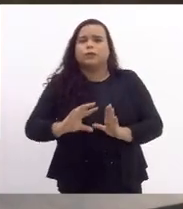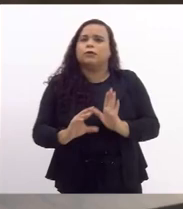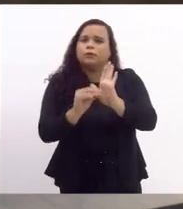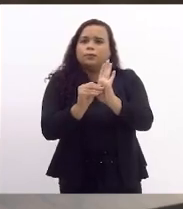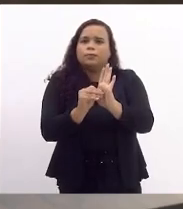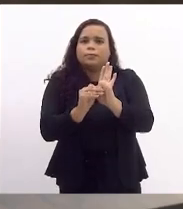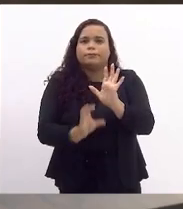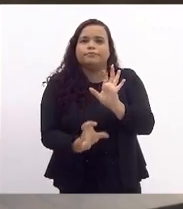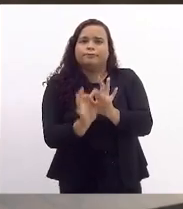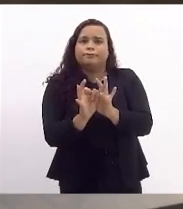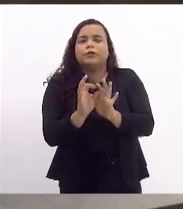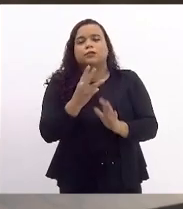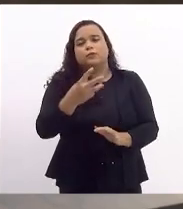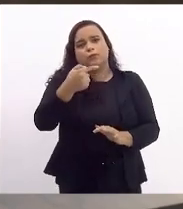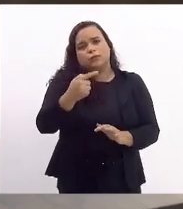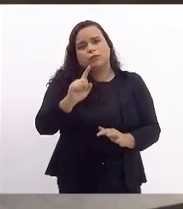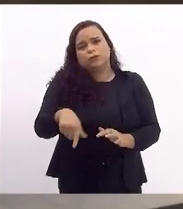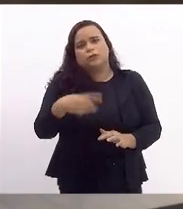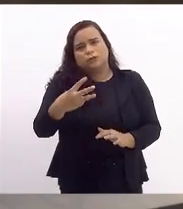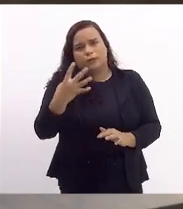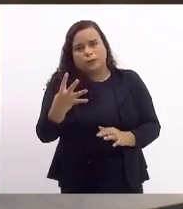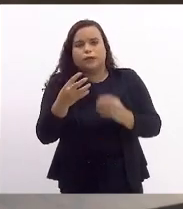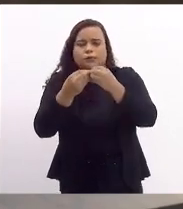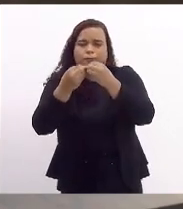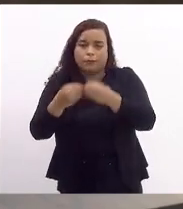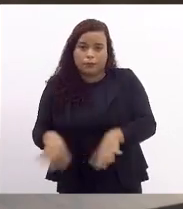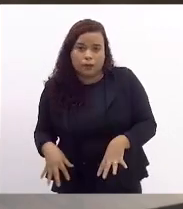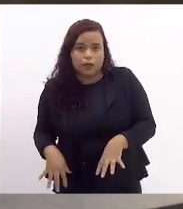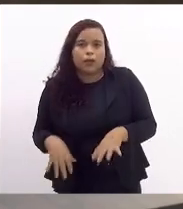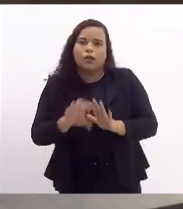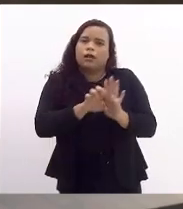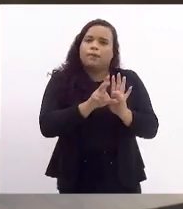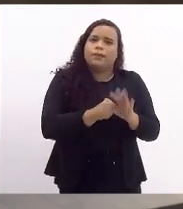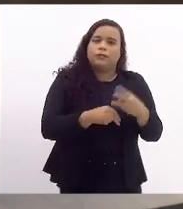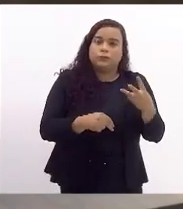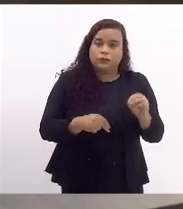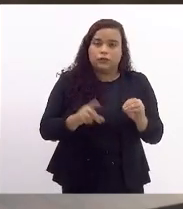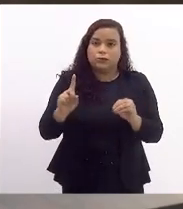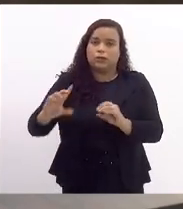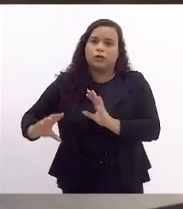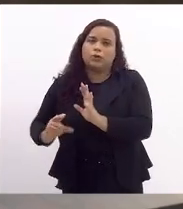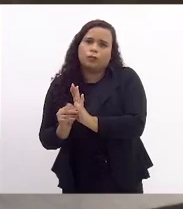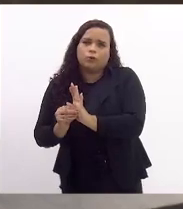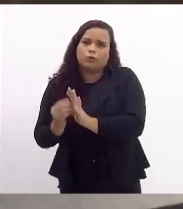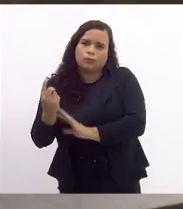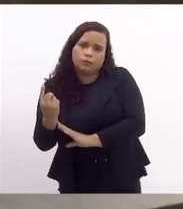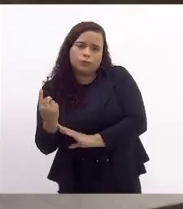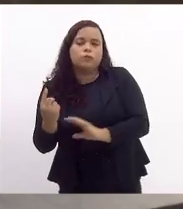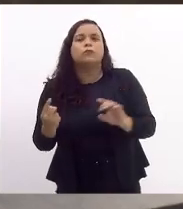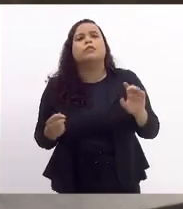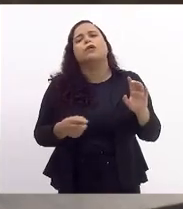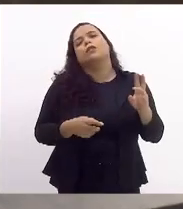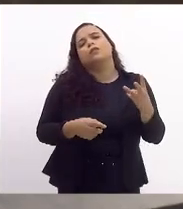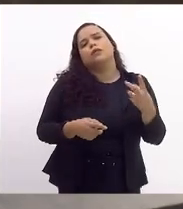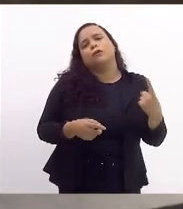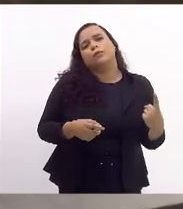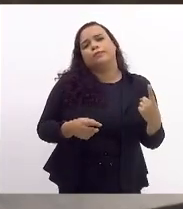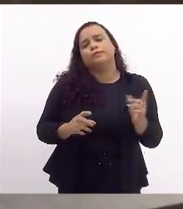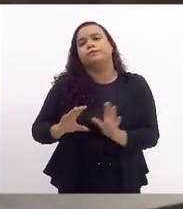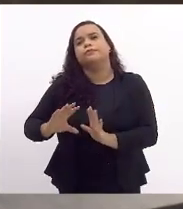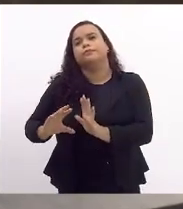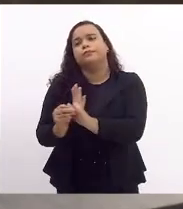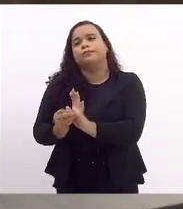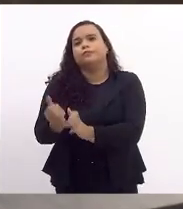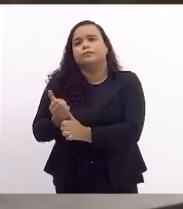e 34 prejudicadas as emendas 30 pelo acolhimento com subemenda à emenda um e 31 pelo acolhimento